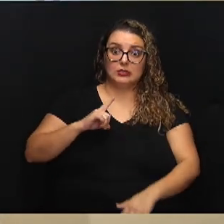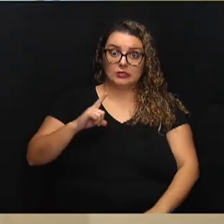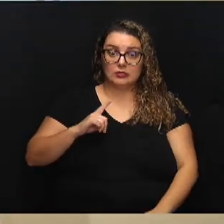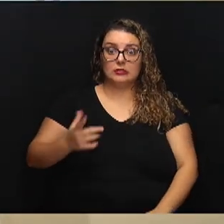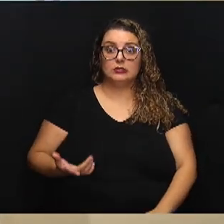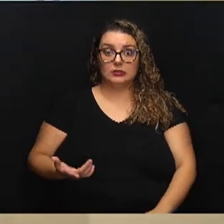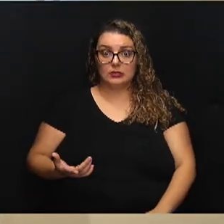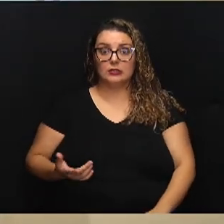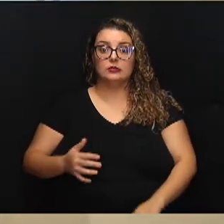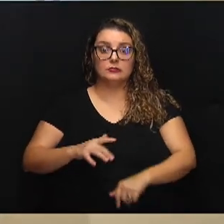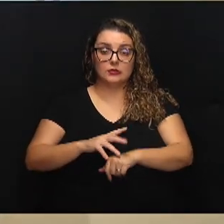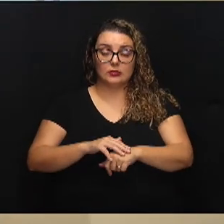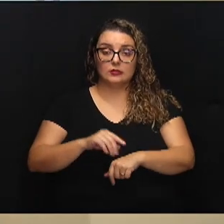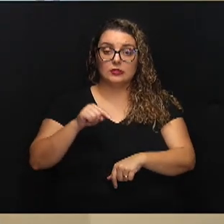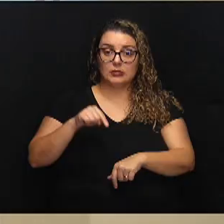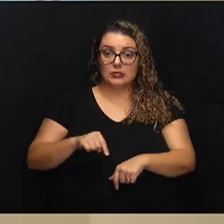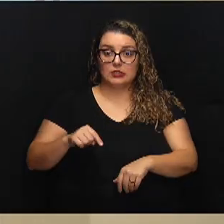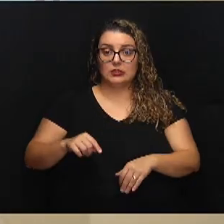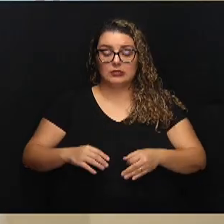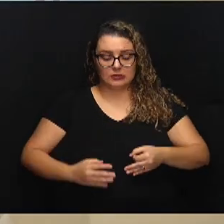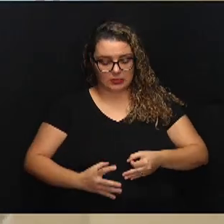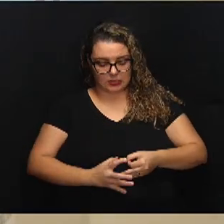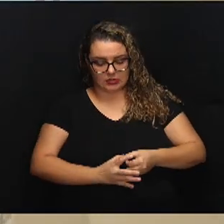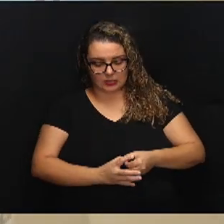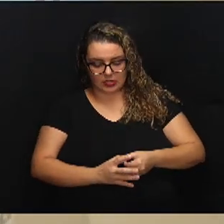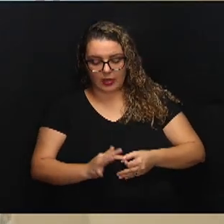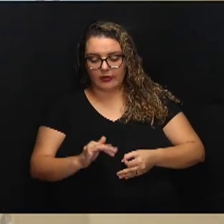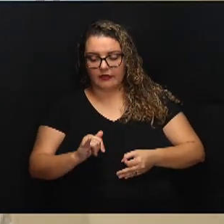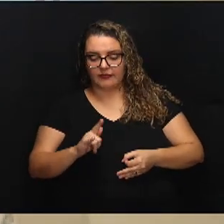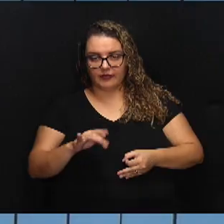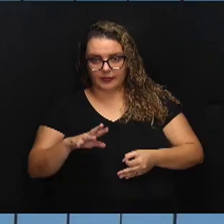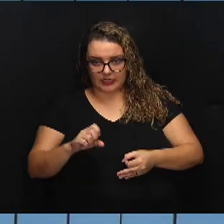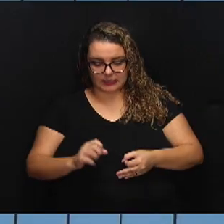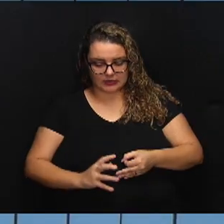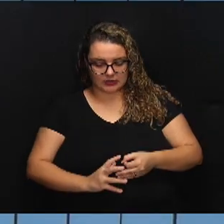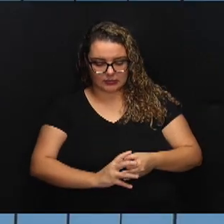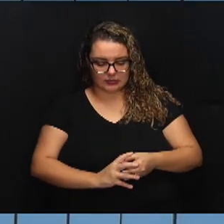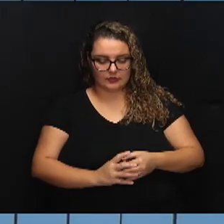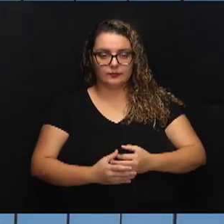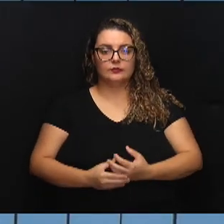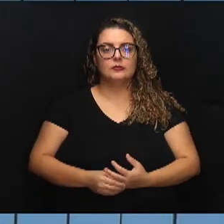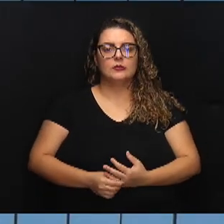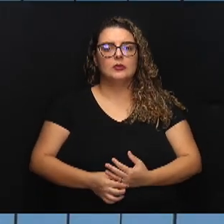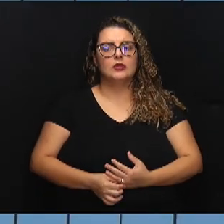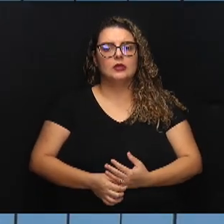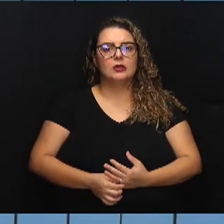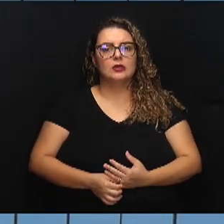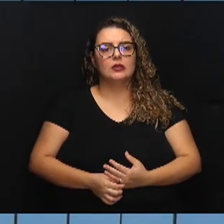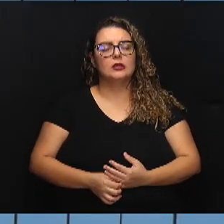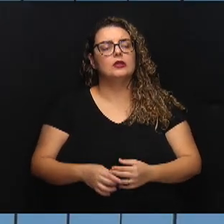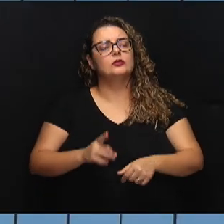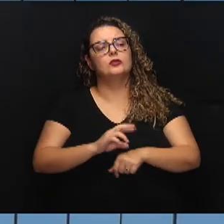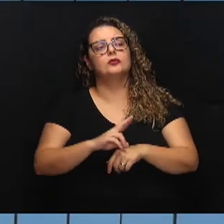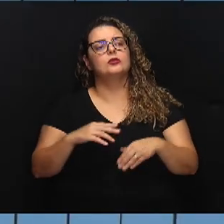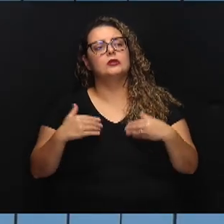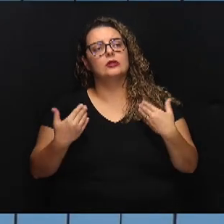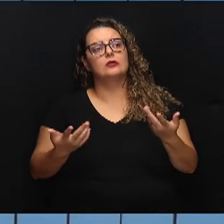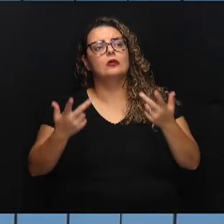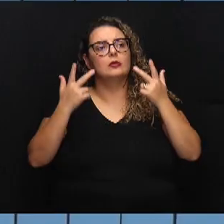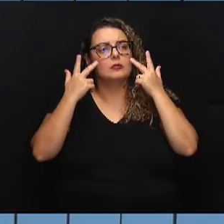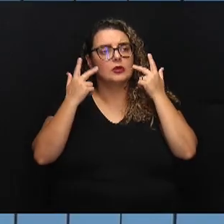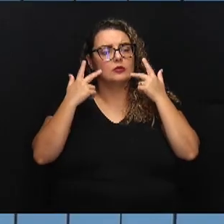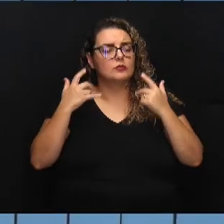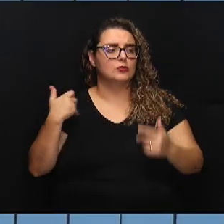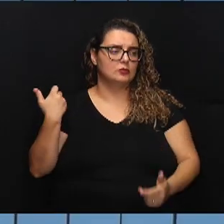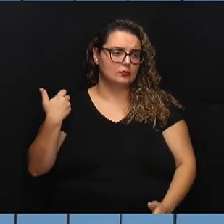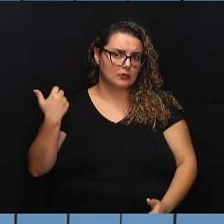da sua doença justamente nessas fímbrias da tuba. E doutora, qual que é a faixa etária mais comum, né, para